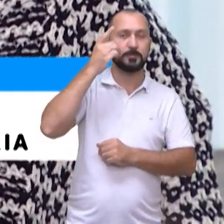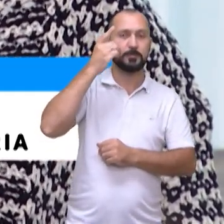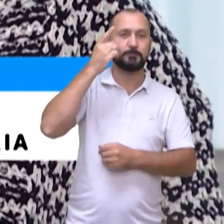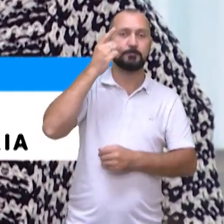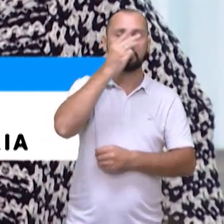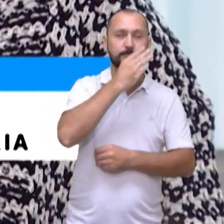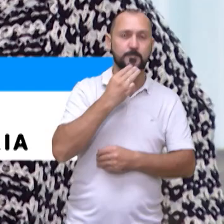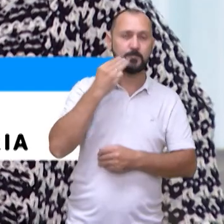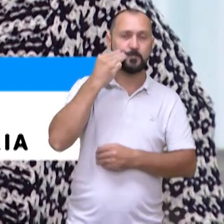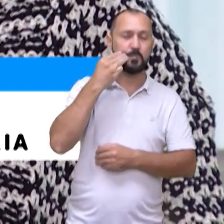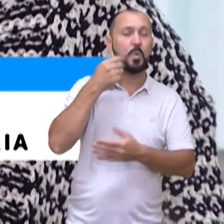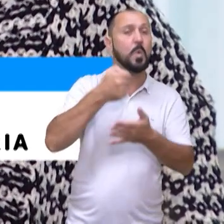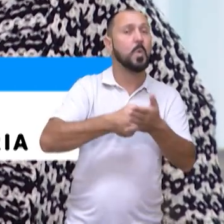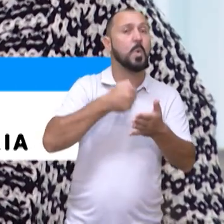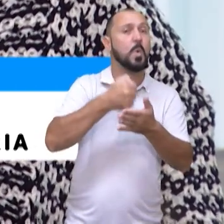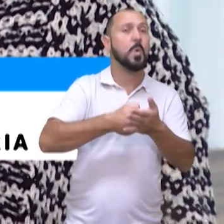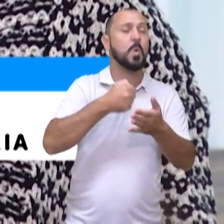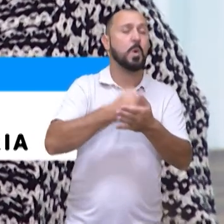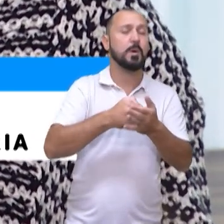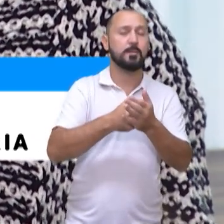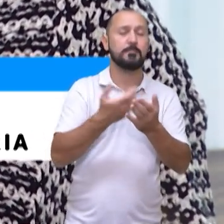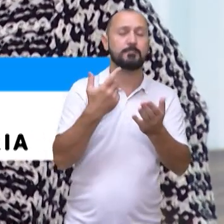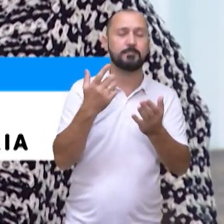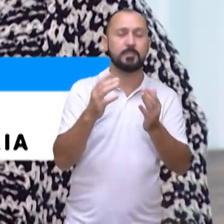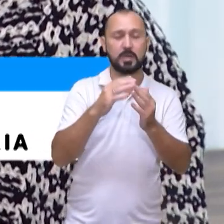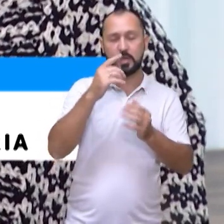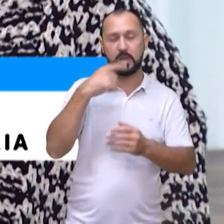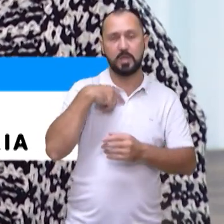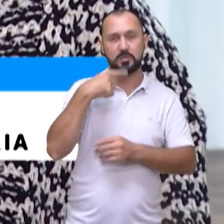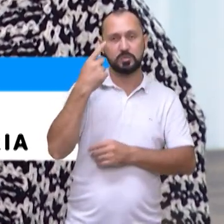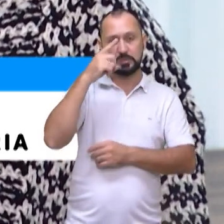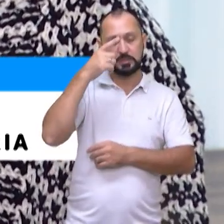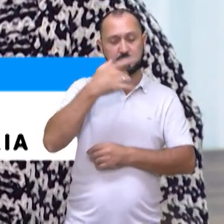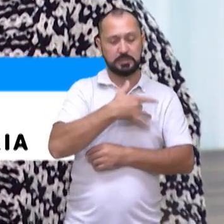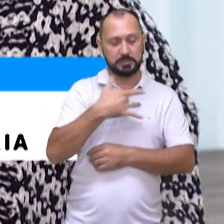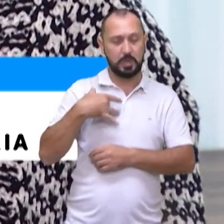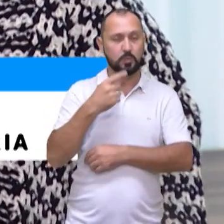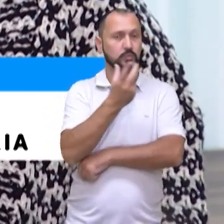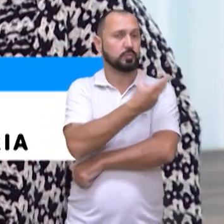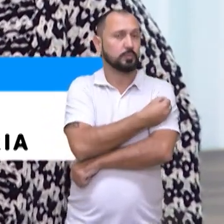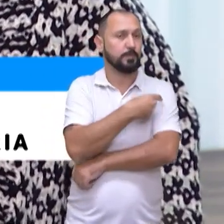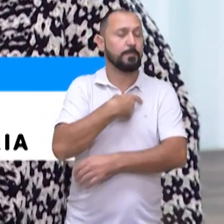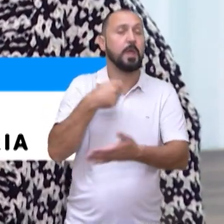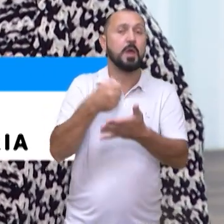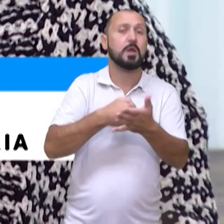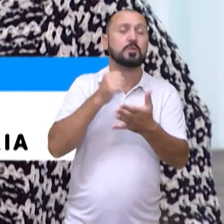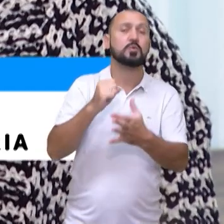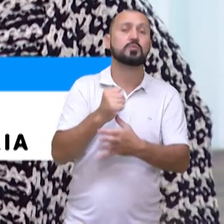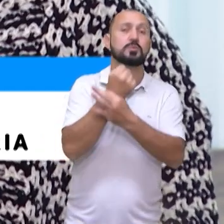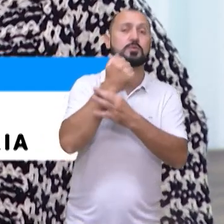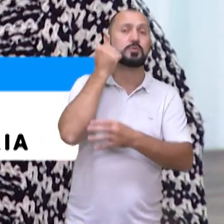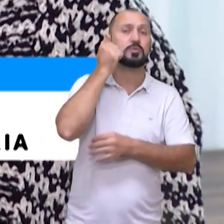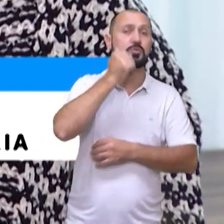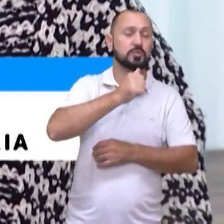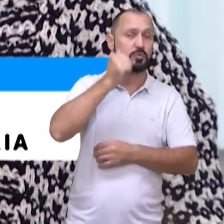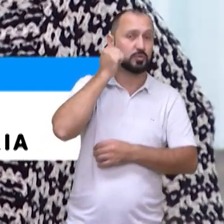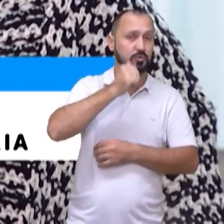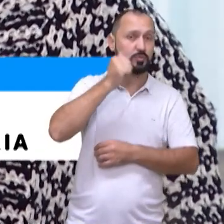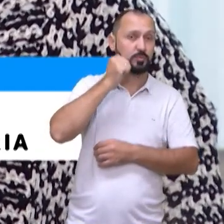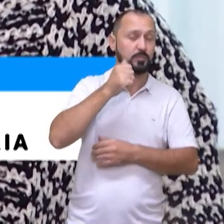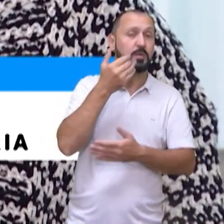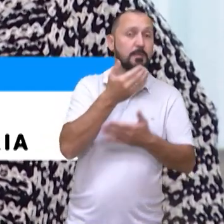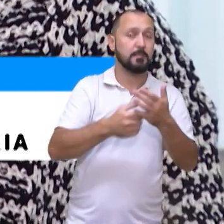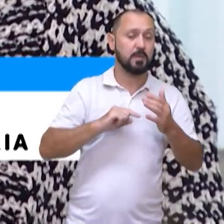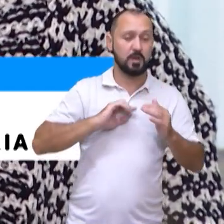autoria do deputado Marçal Filho, do PP, que obriga as unidades de saúde da rede pública e privada a garantir os direitos